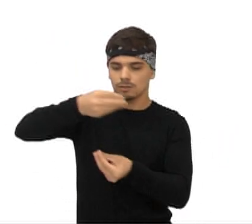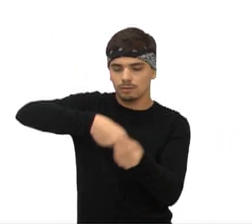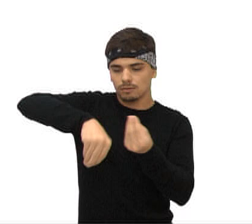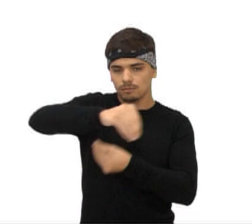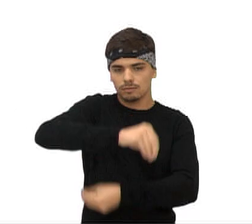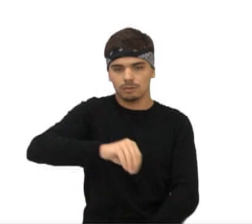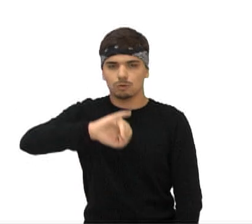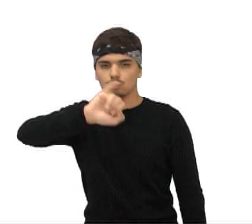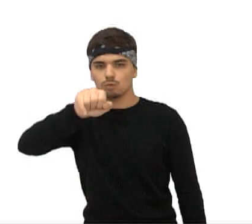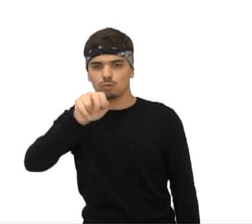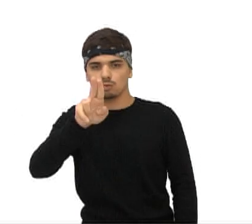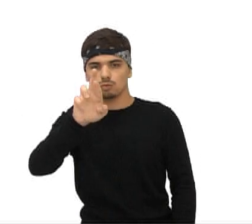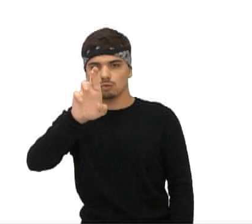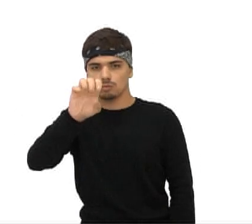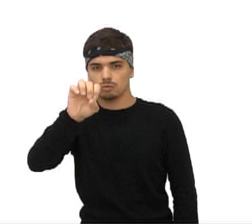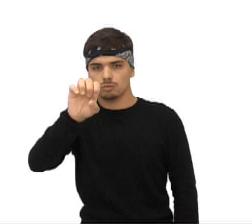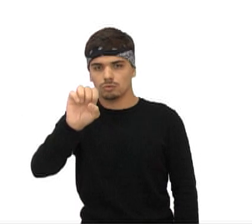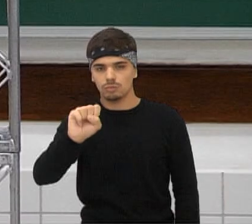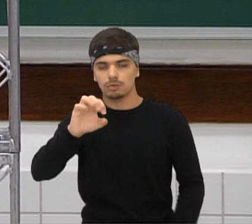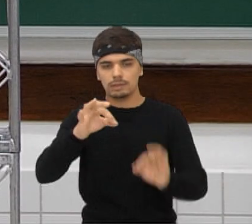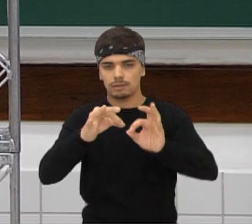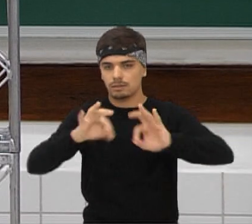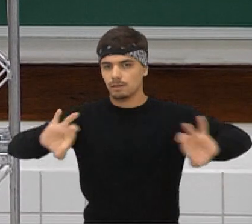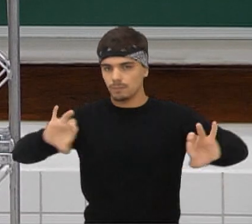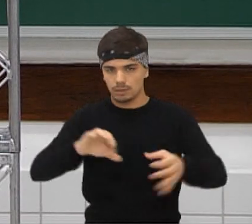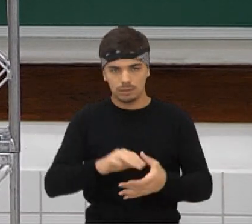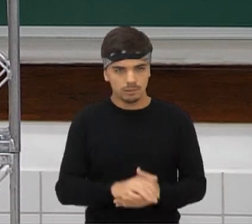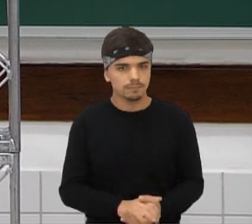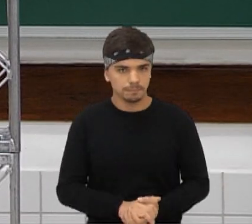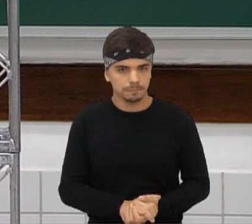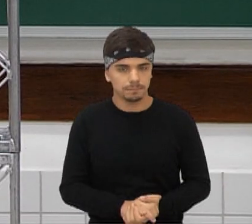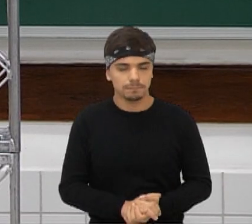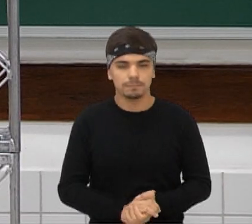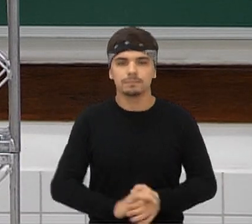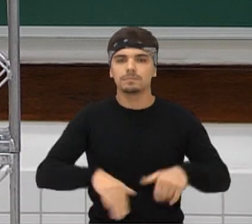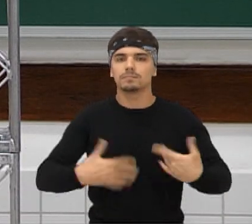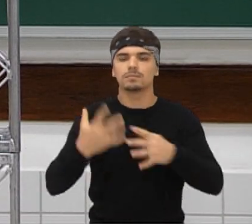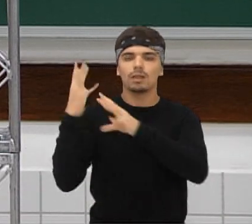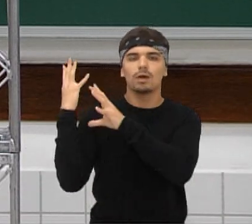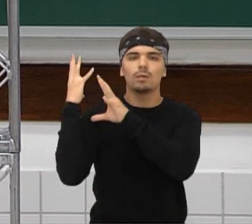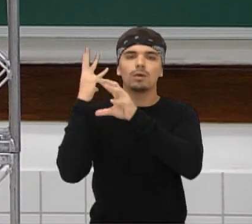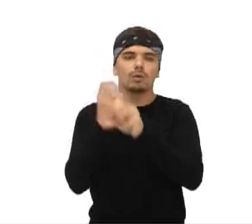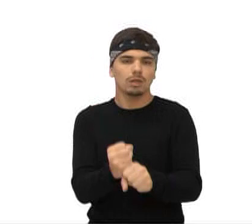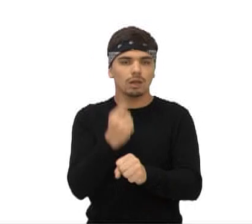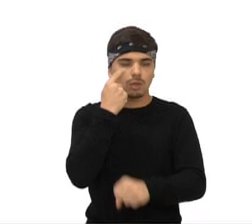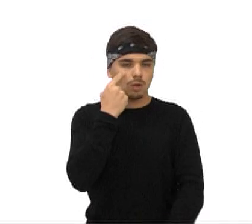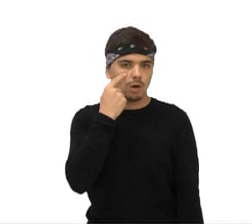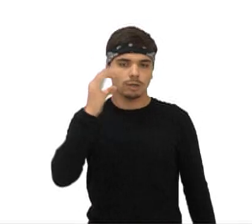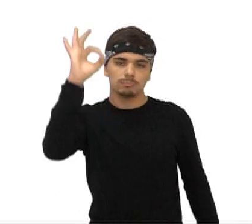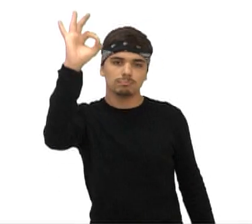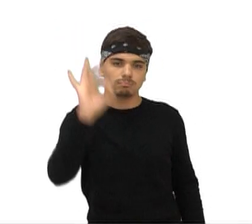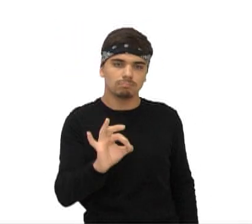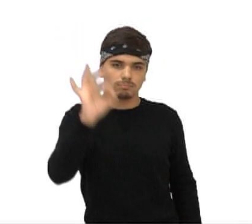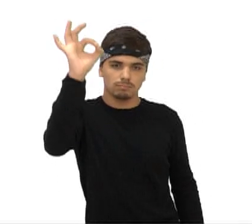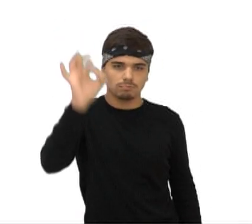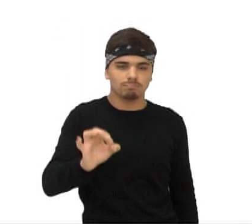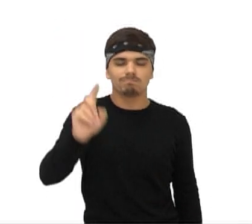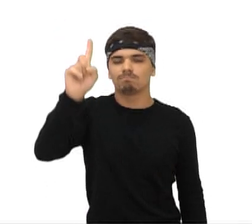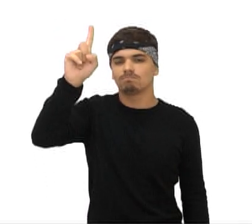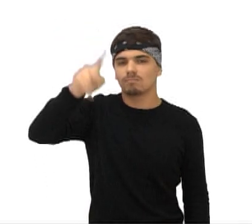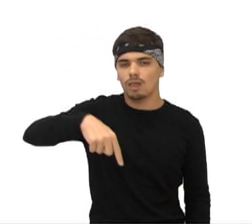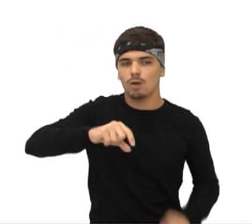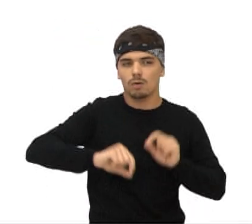juros simples, tá certo, gente? Então, vamos lá. Então, recordando que porcentagem é aquele